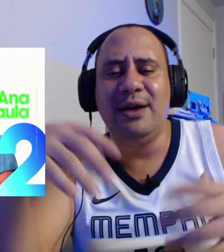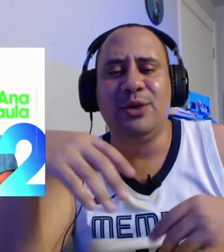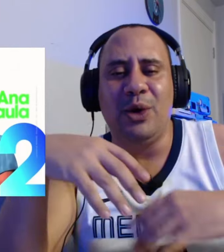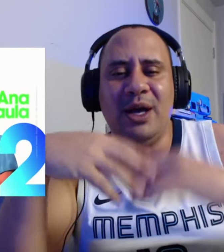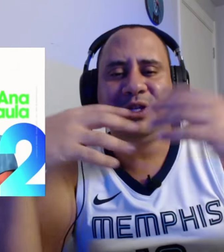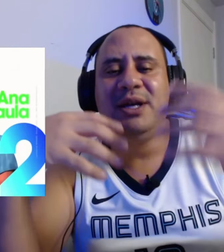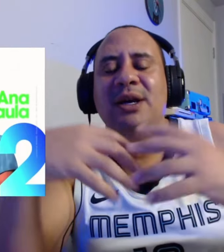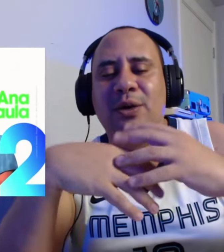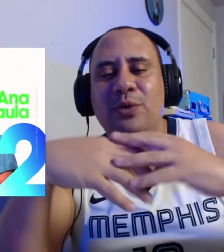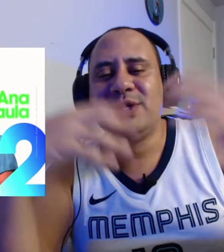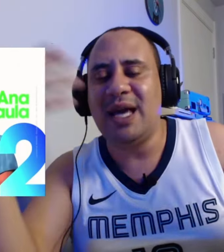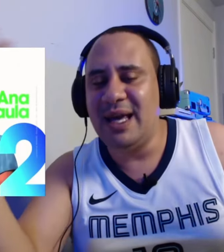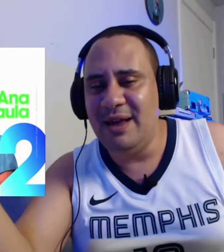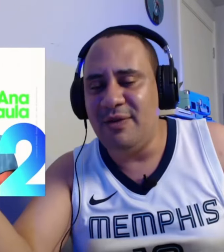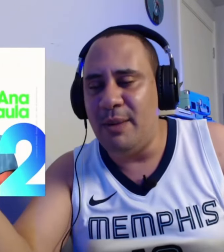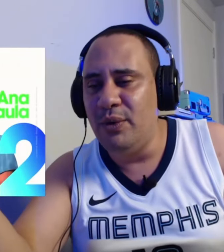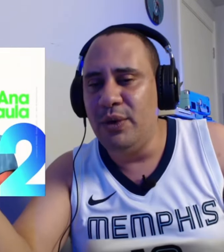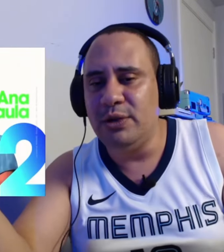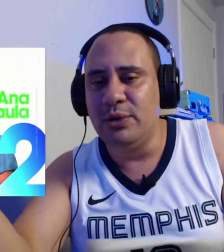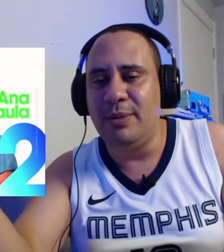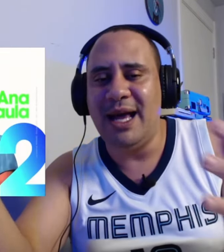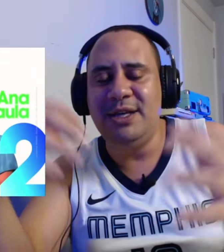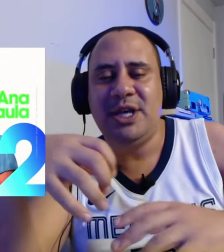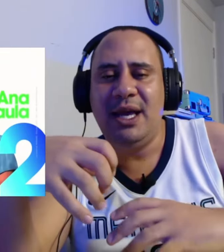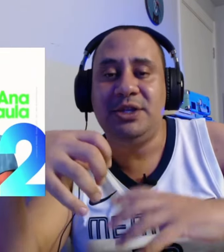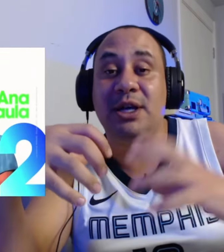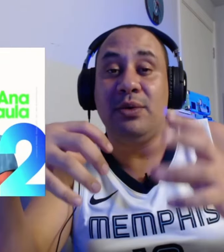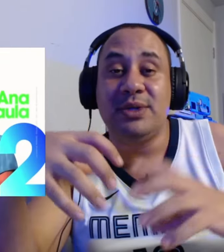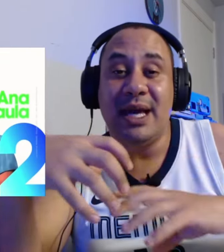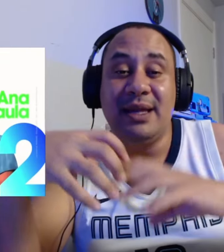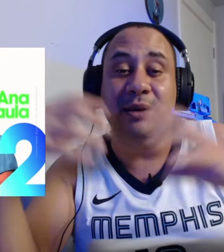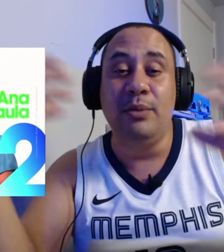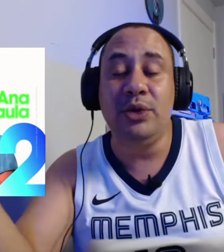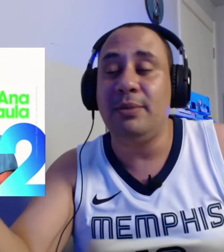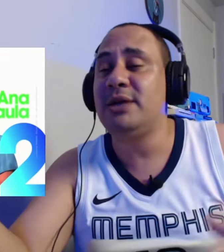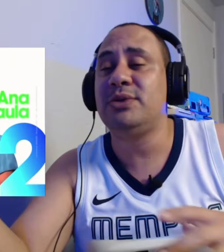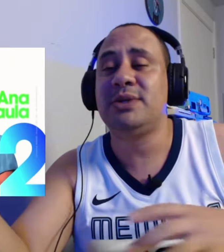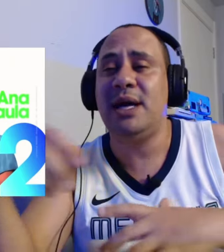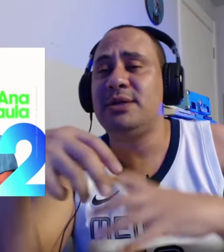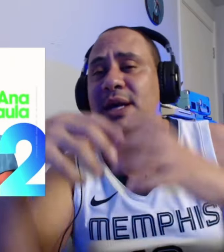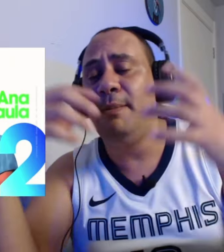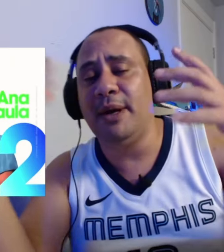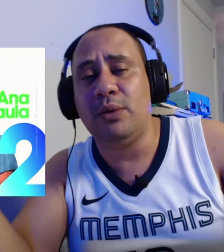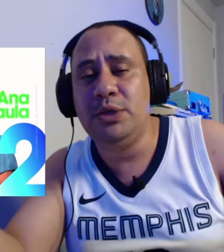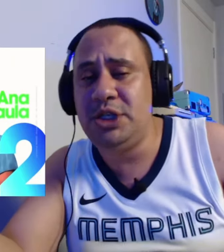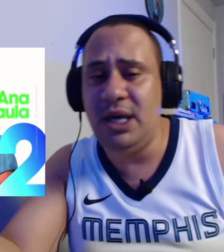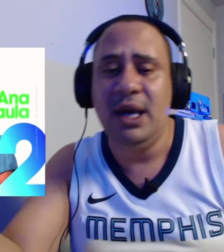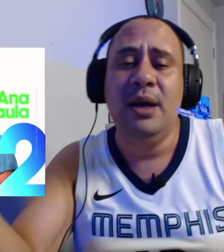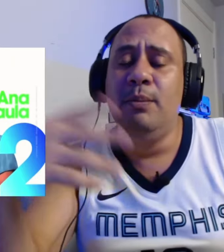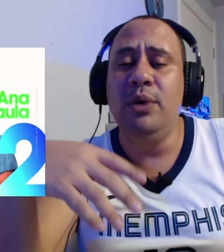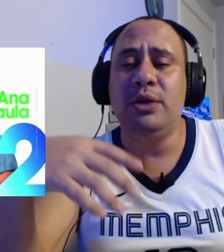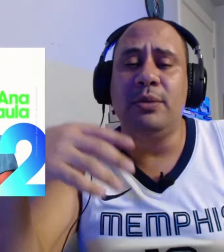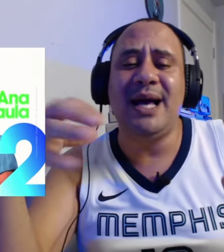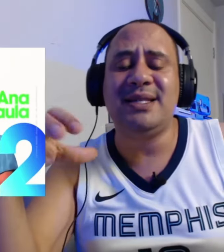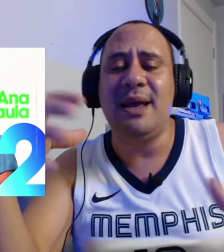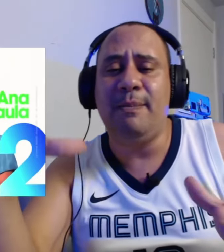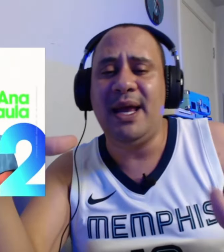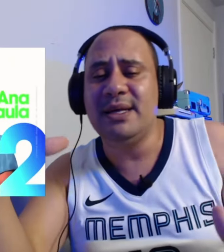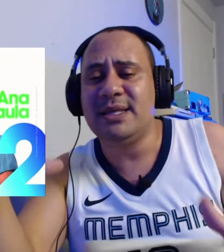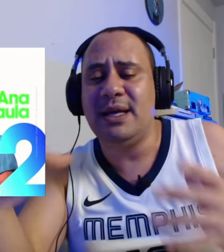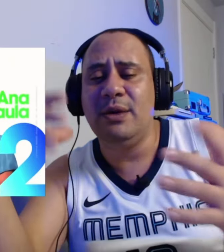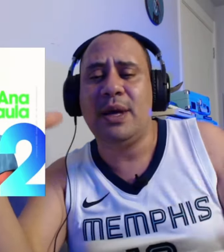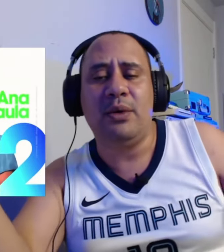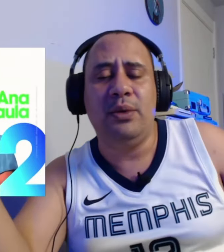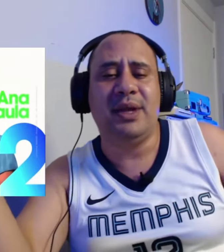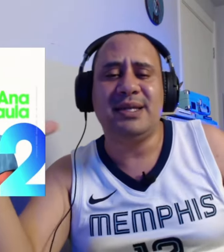celular Android consegue levar muito mais gente, consegue ter muito mais sucesso e repercutir muito mais na